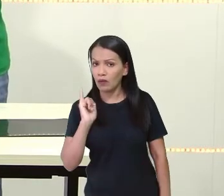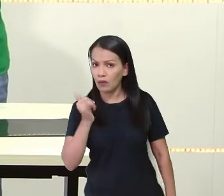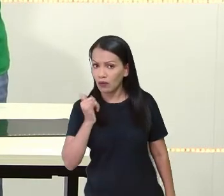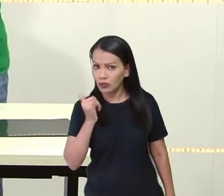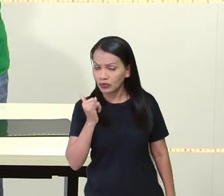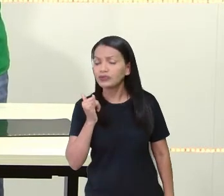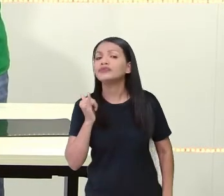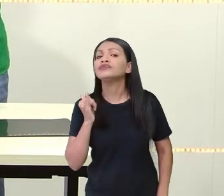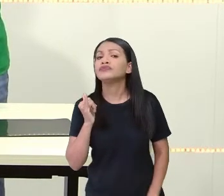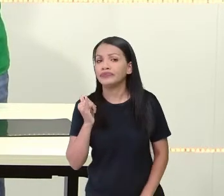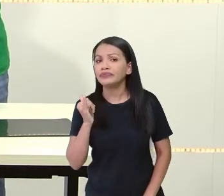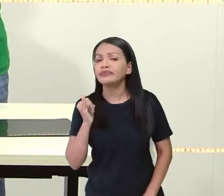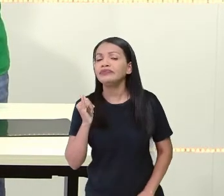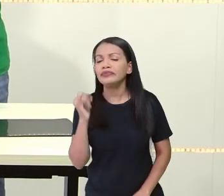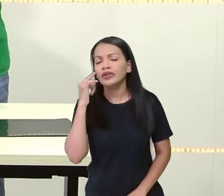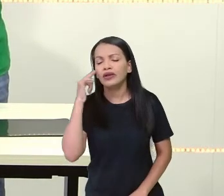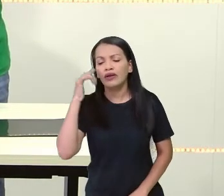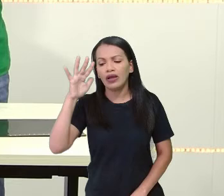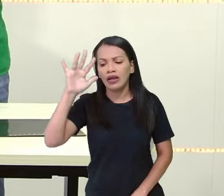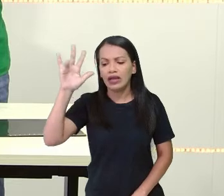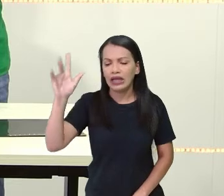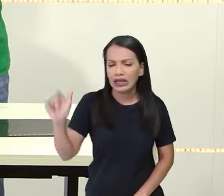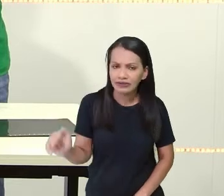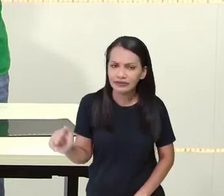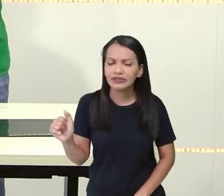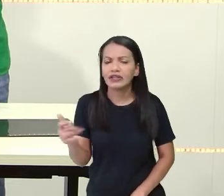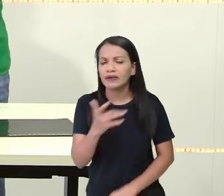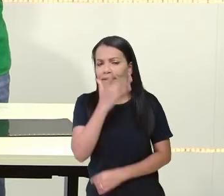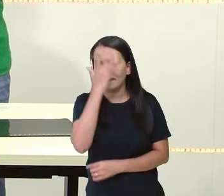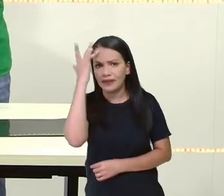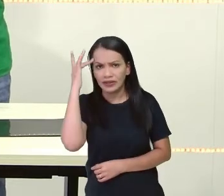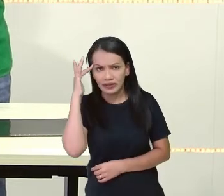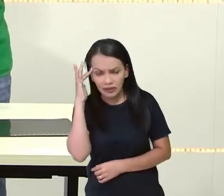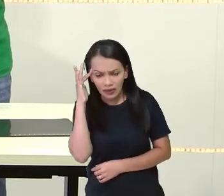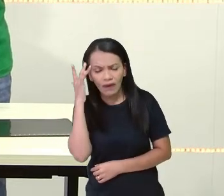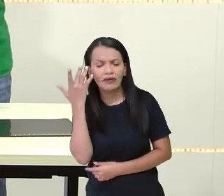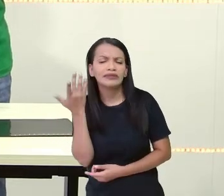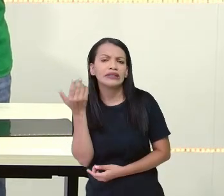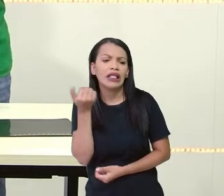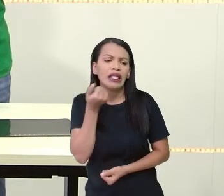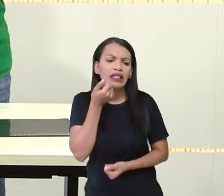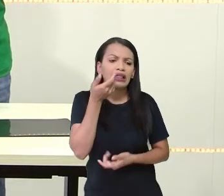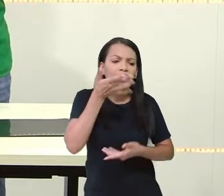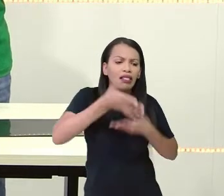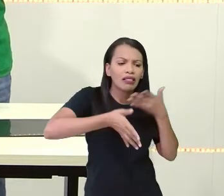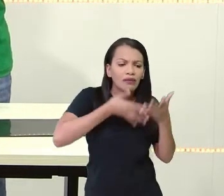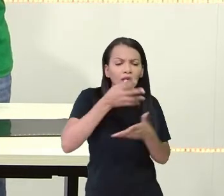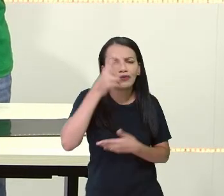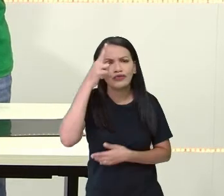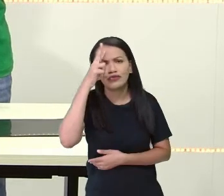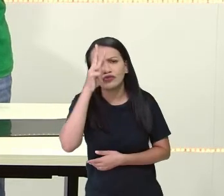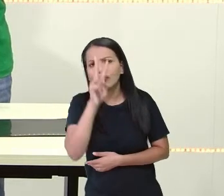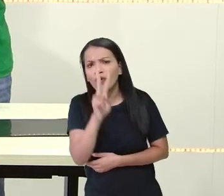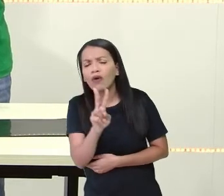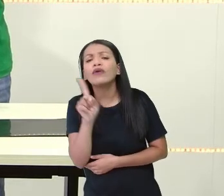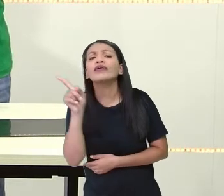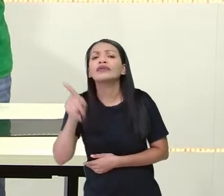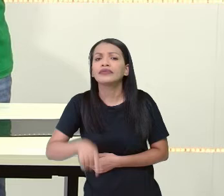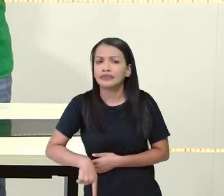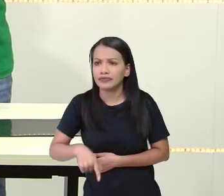é? Ele é trazido pelas pessoas que contam histórias na África, né? Que são chamados